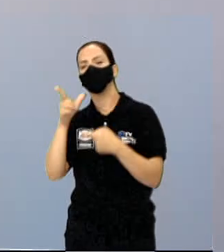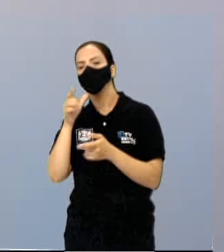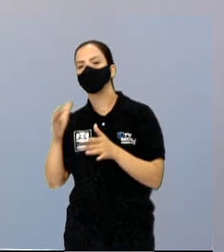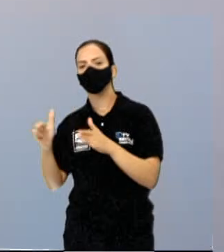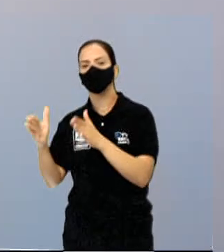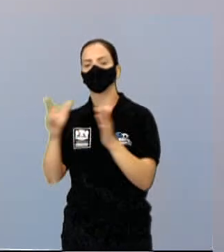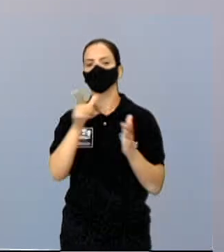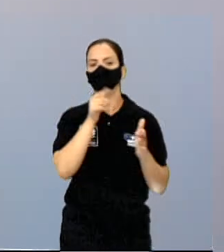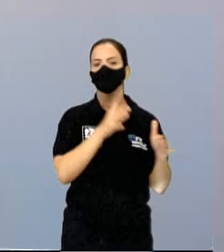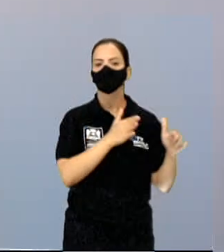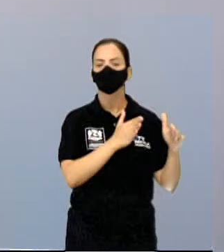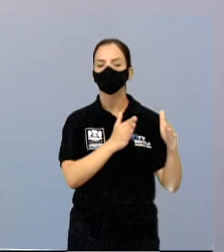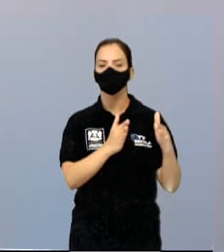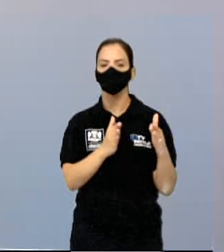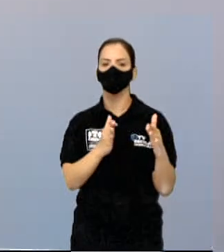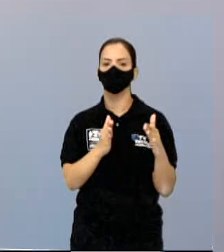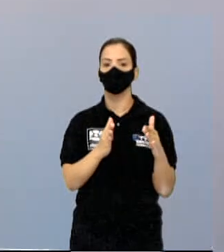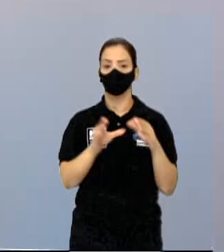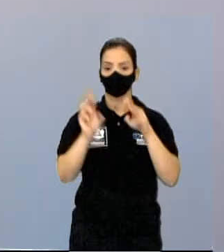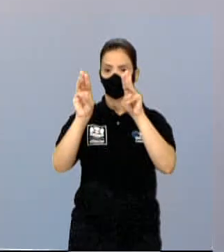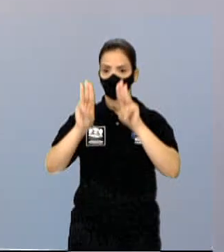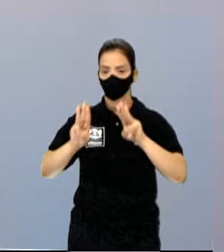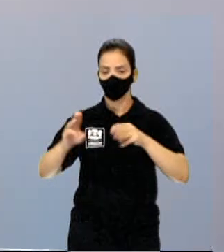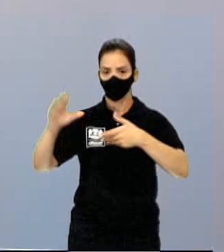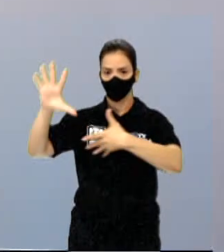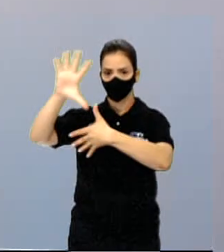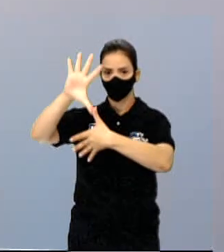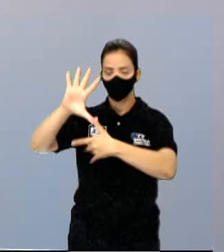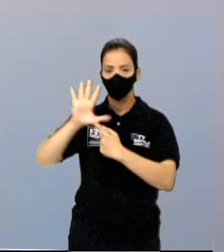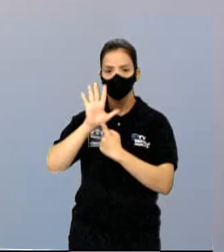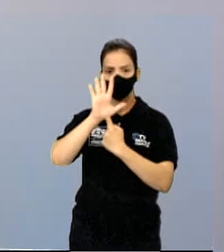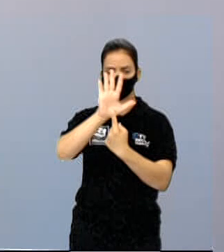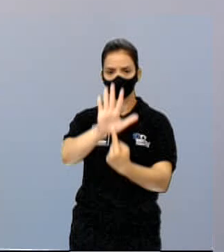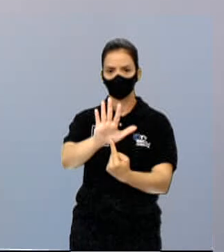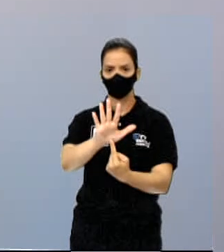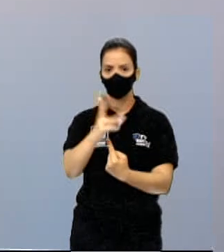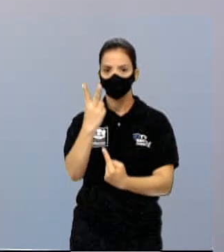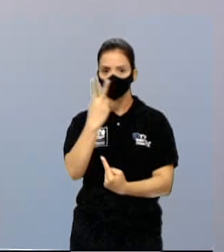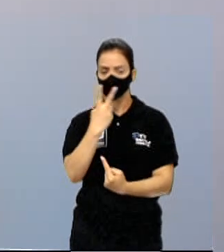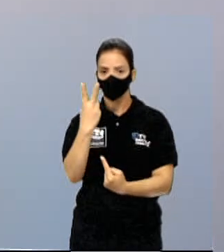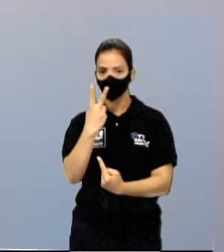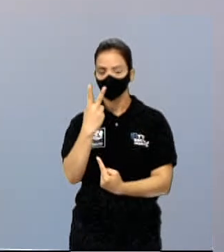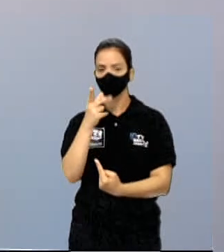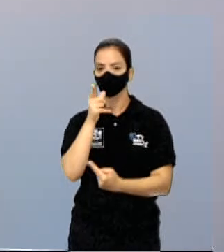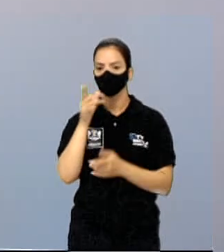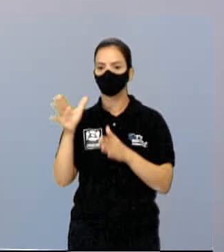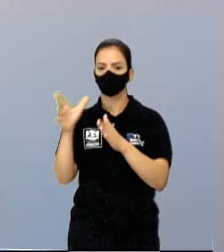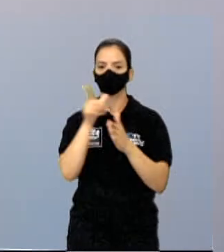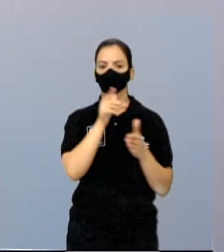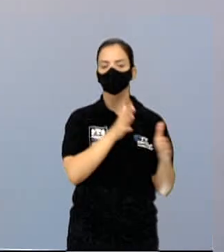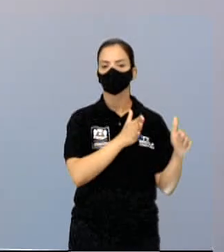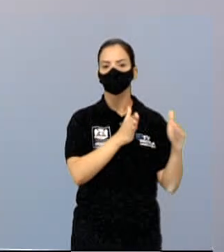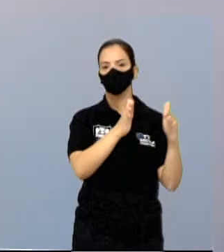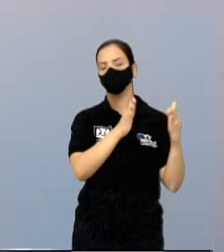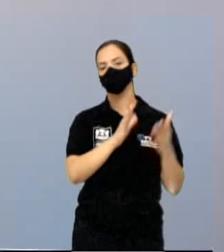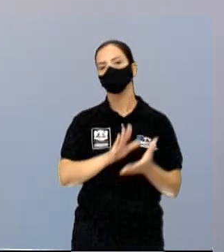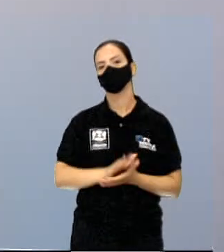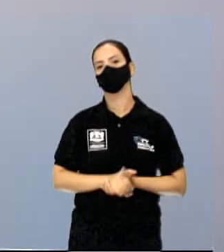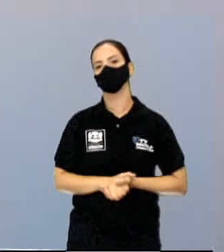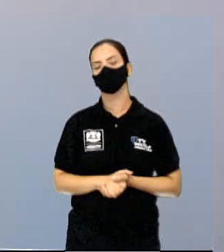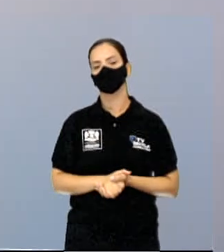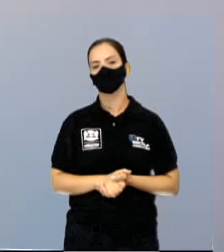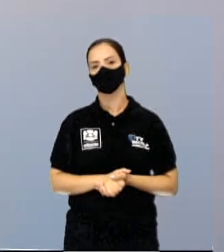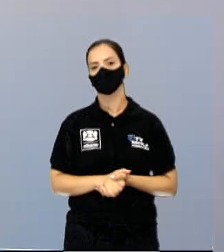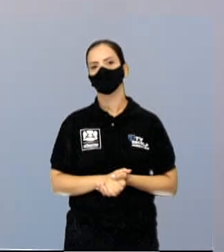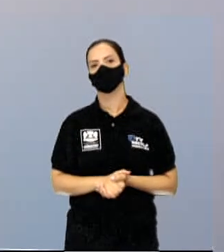estava localizada entre dois rios, o rio Tigre e o rio Eufrates, tá? Desses rios,